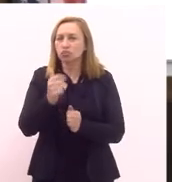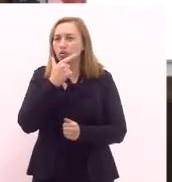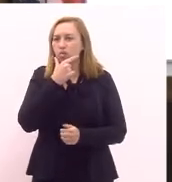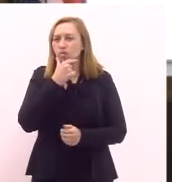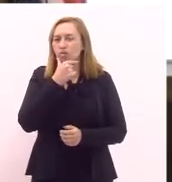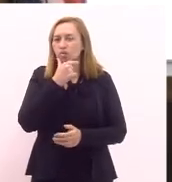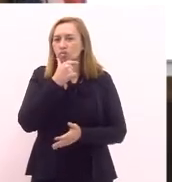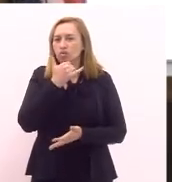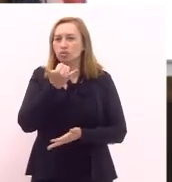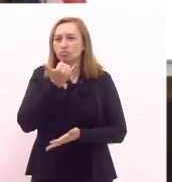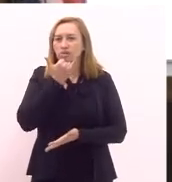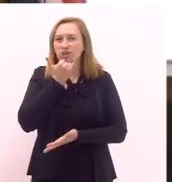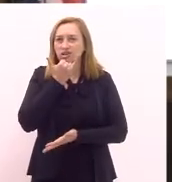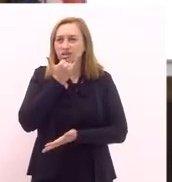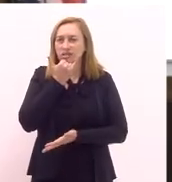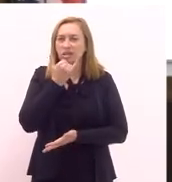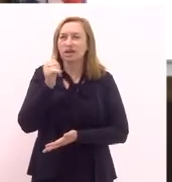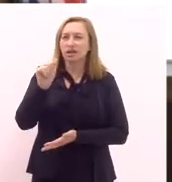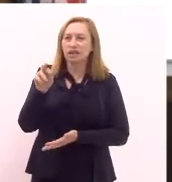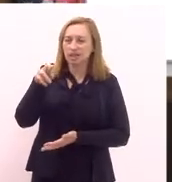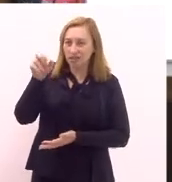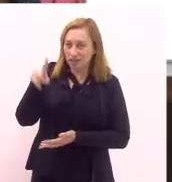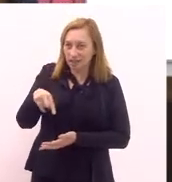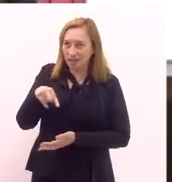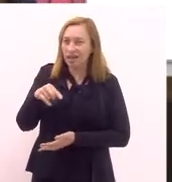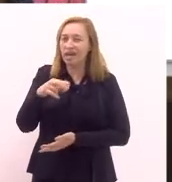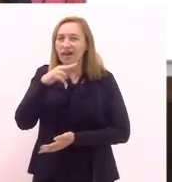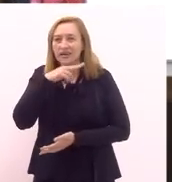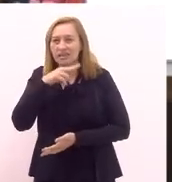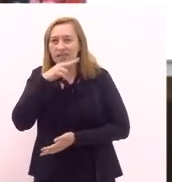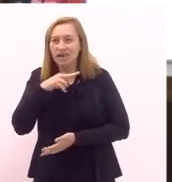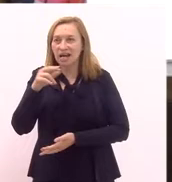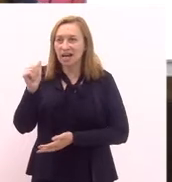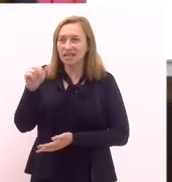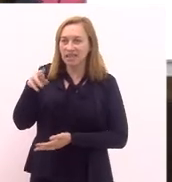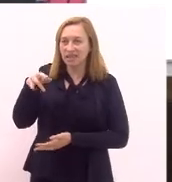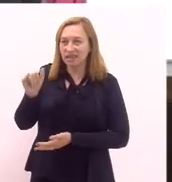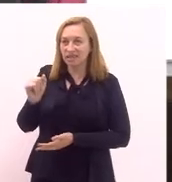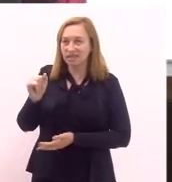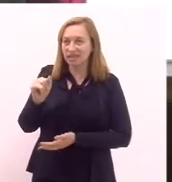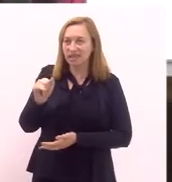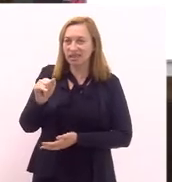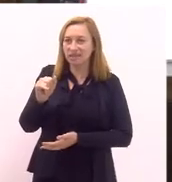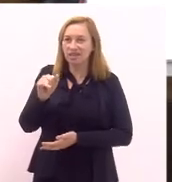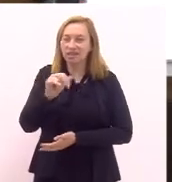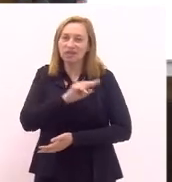perdão Andreia Neto e Adriana nora